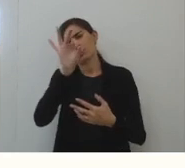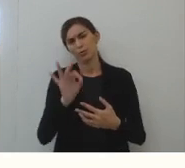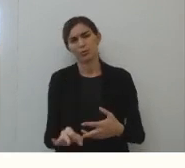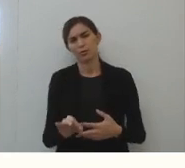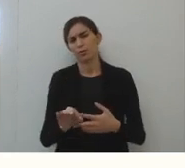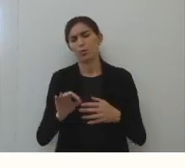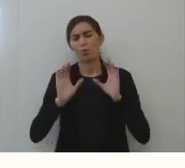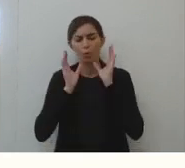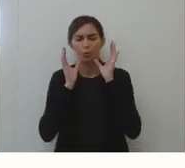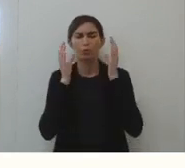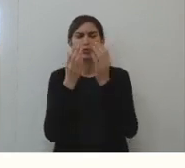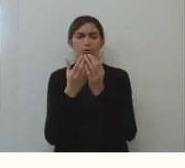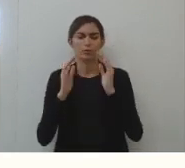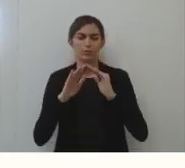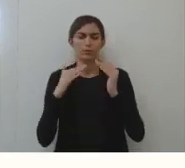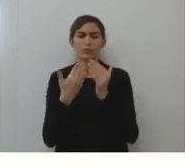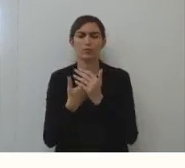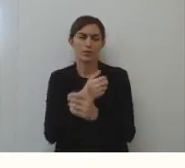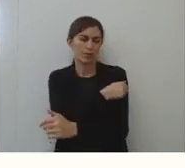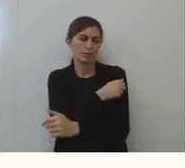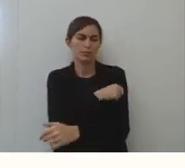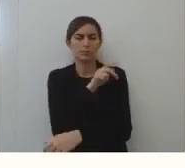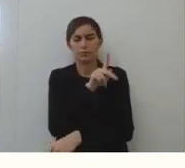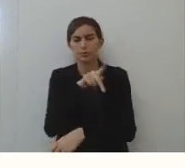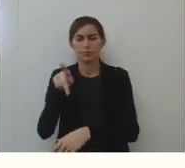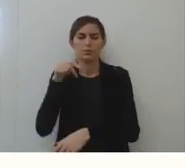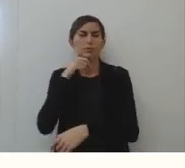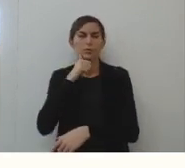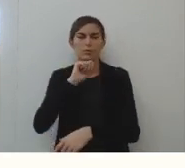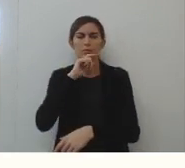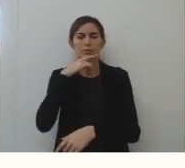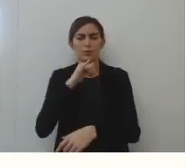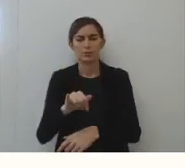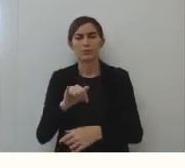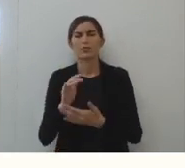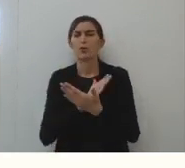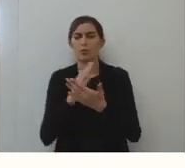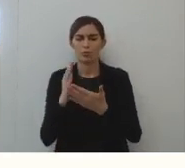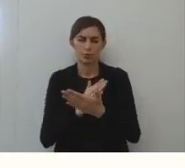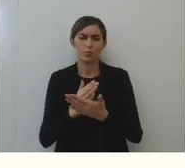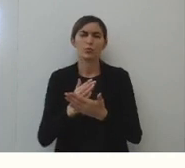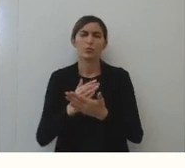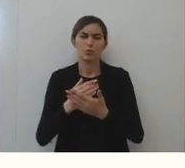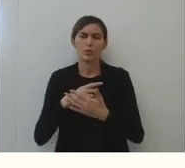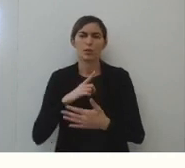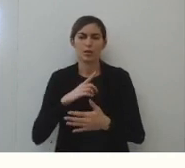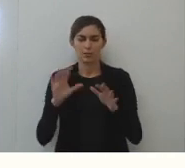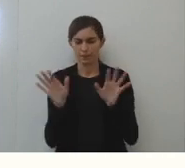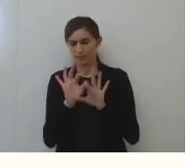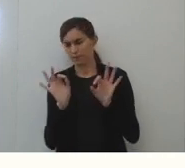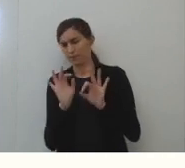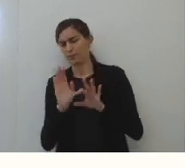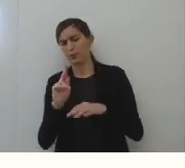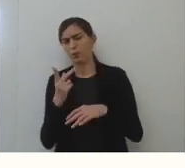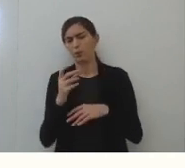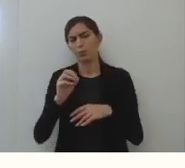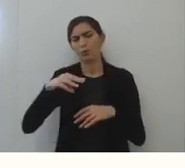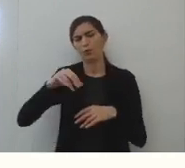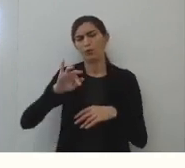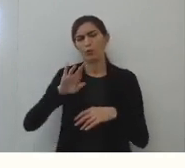87% da comunidade escolar, alunos, professores e pais, tem algum grau de homofobia, algum grau